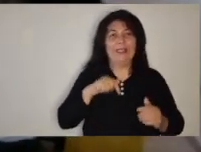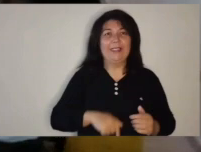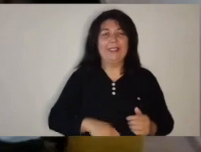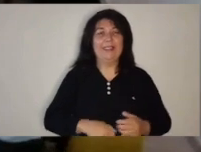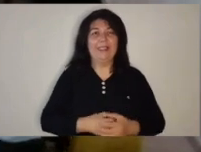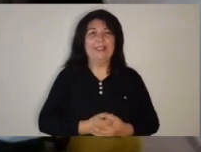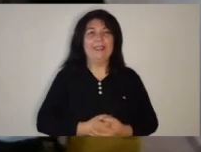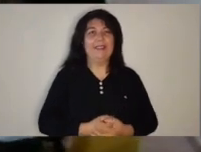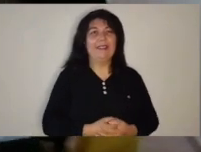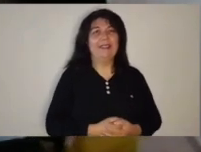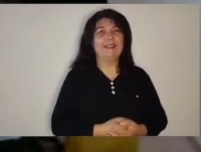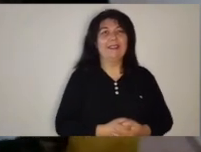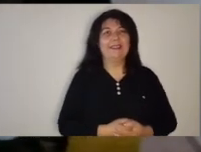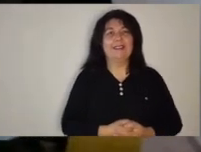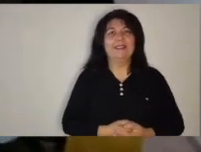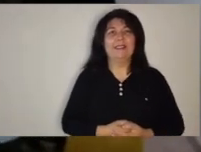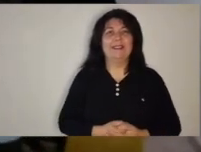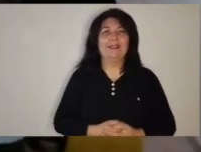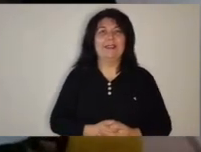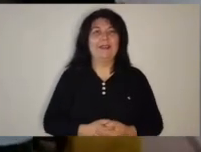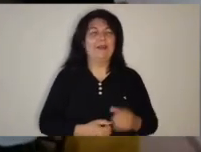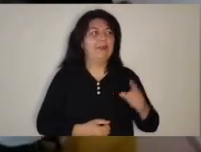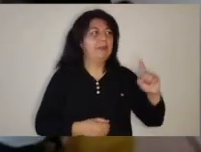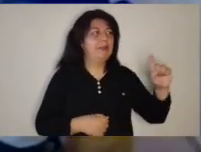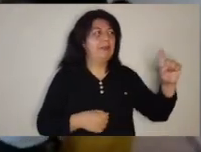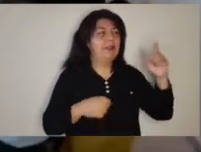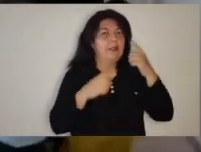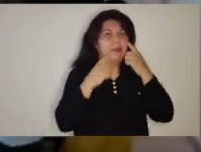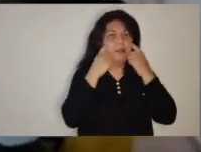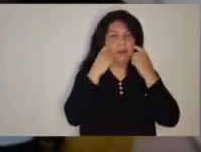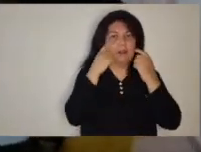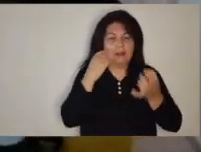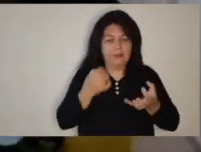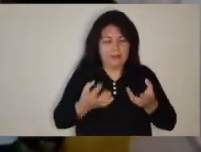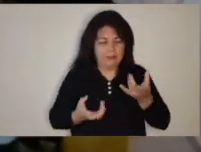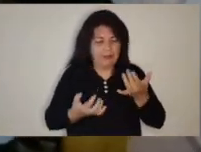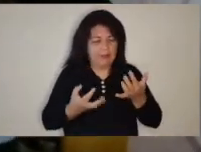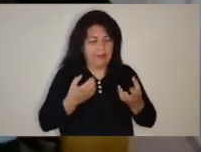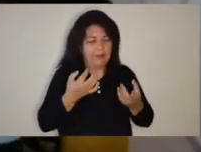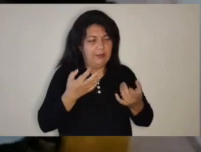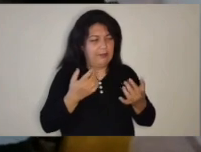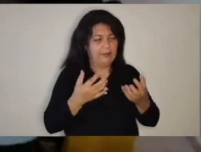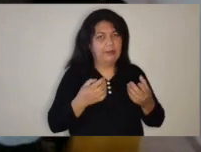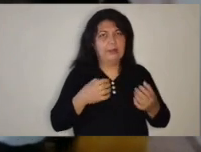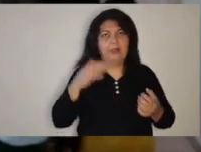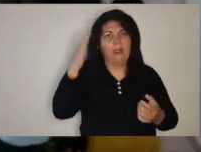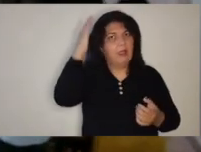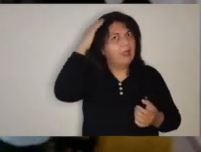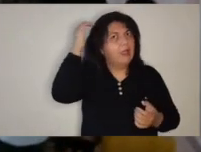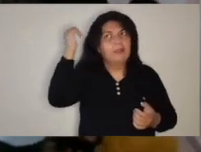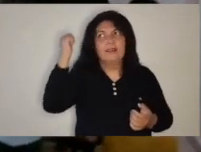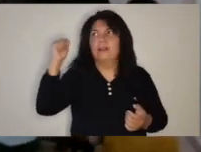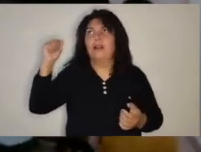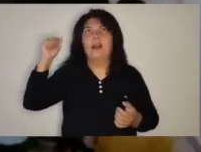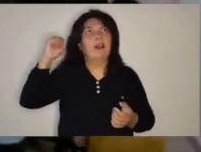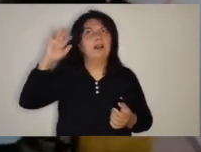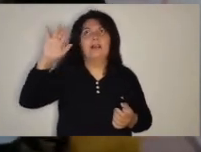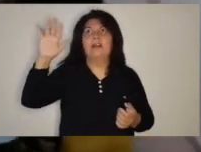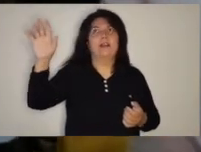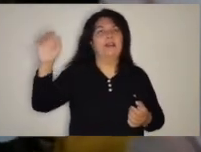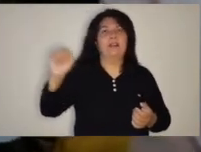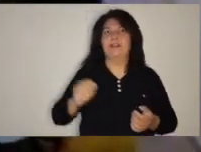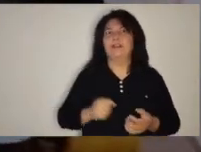pode morar aqui. Tem fogo nos